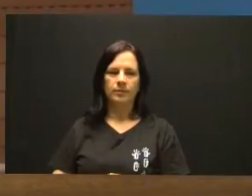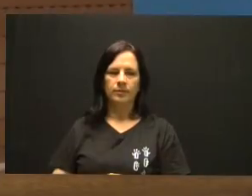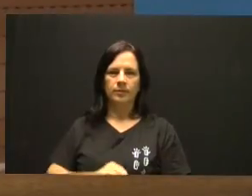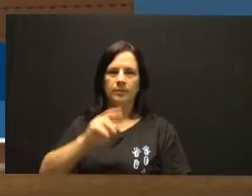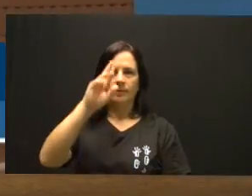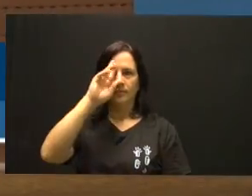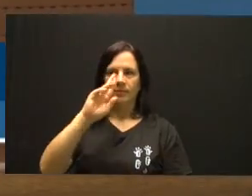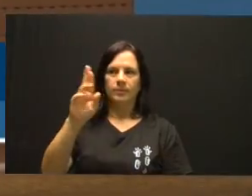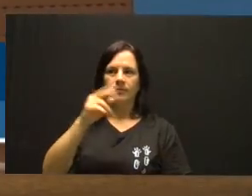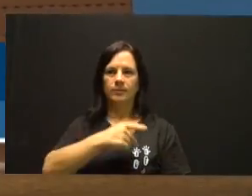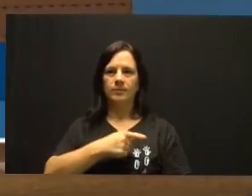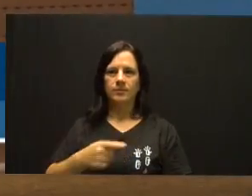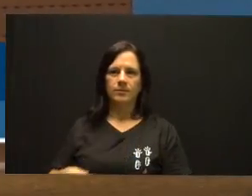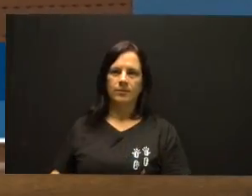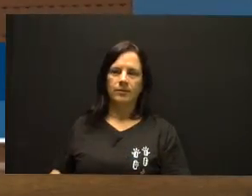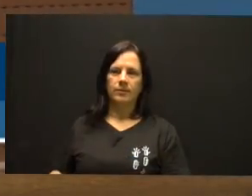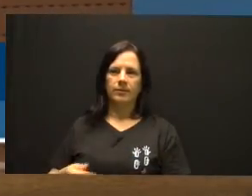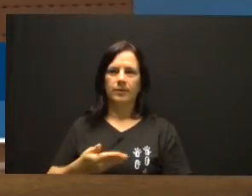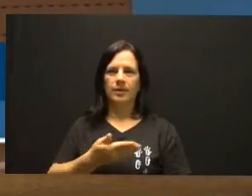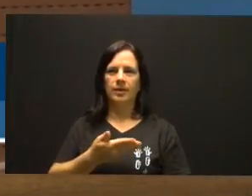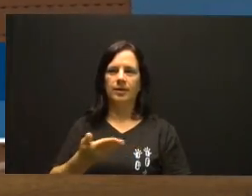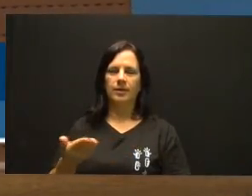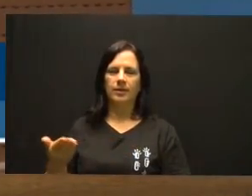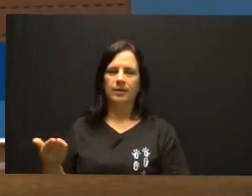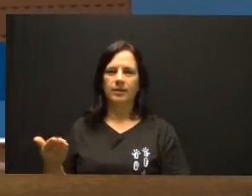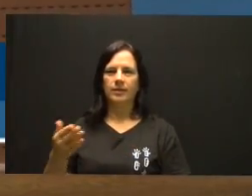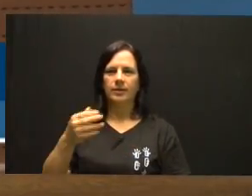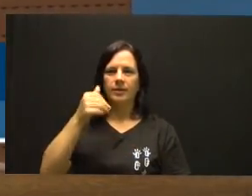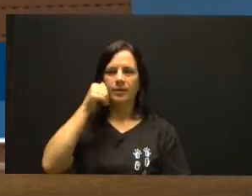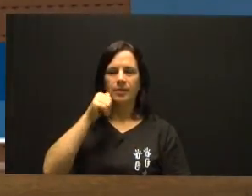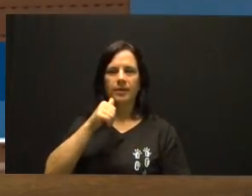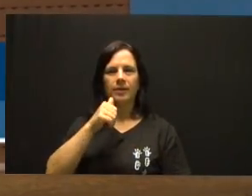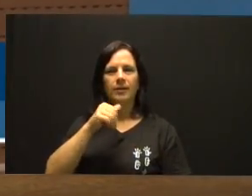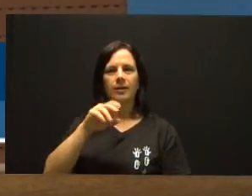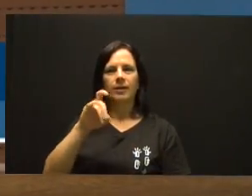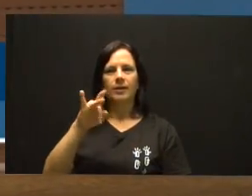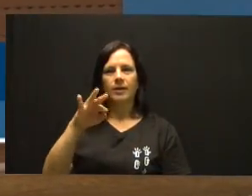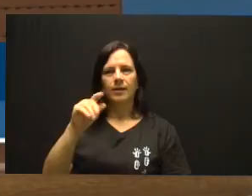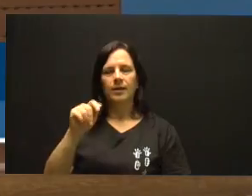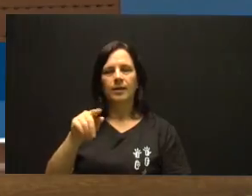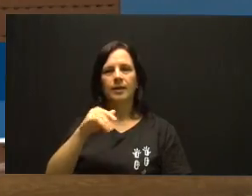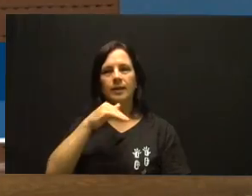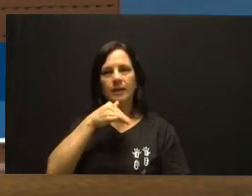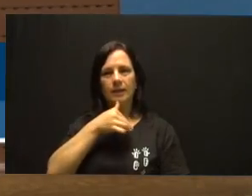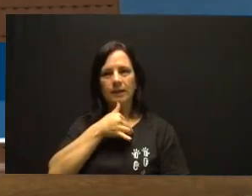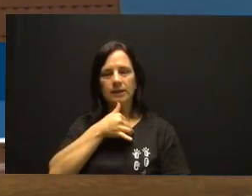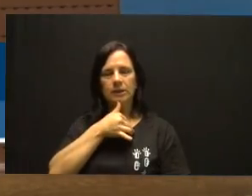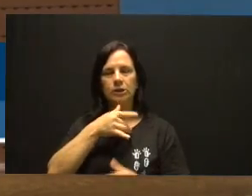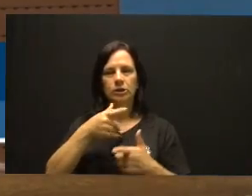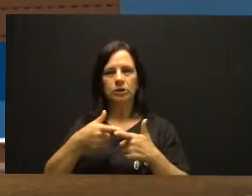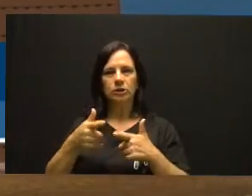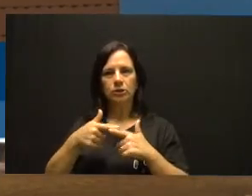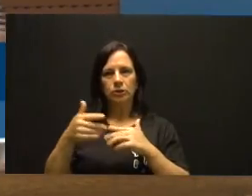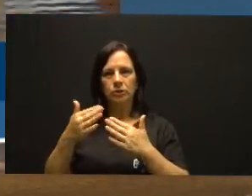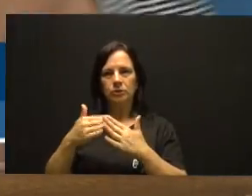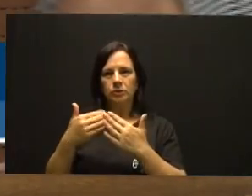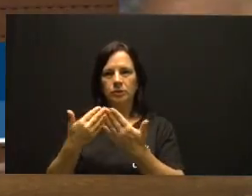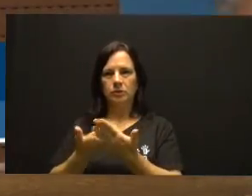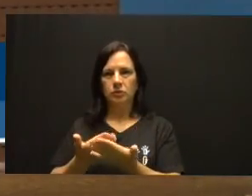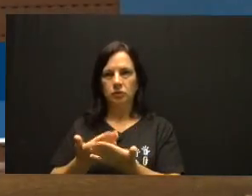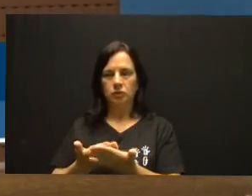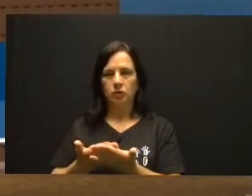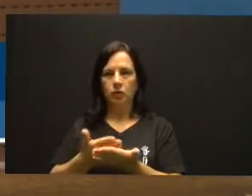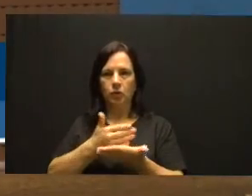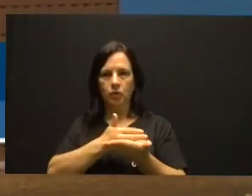Senhor presidente, nobres pares, senhora vereadora Érica, é triste a situação de nossas escolas.